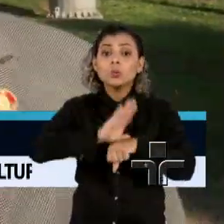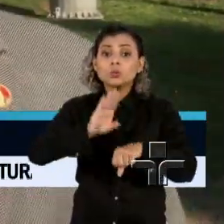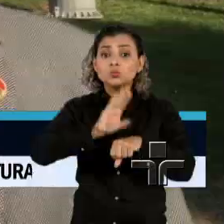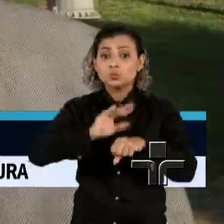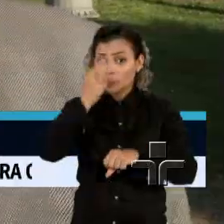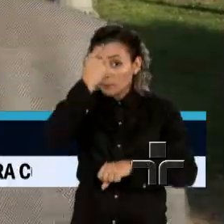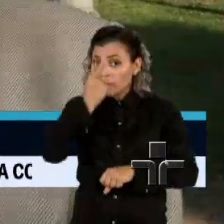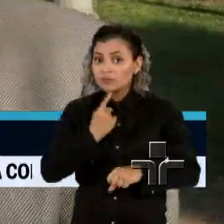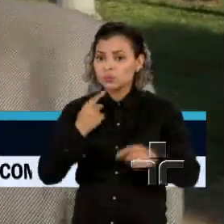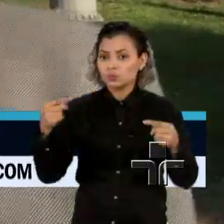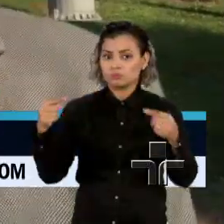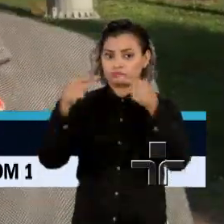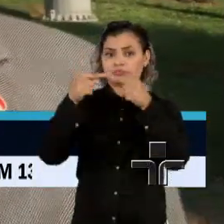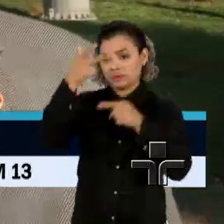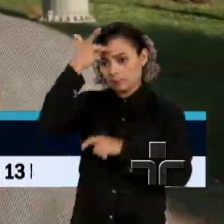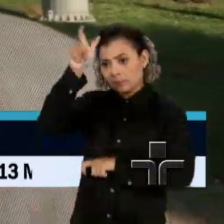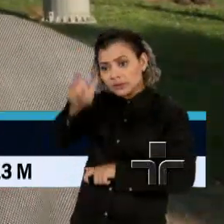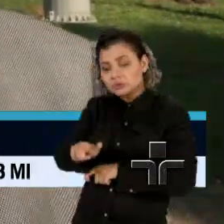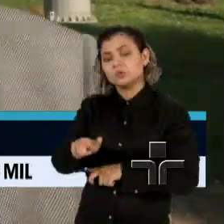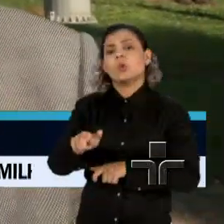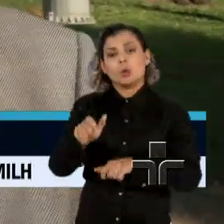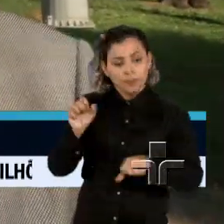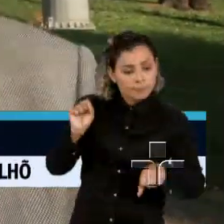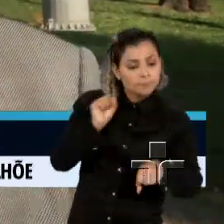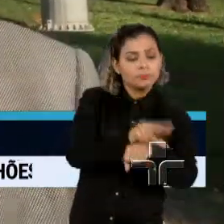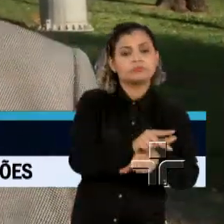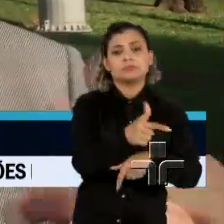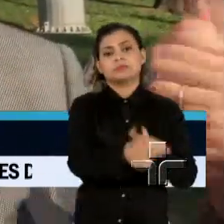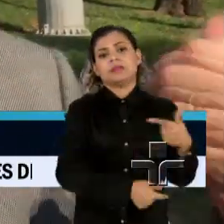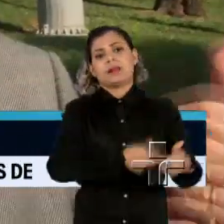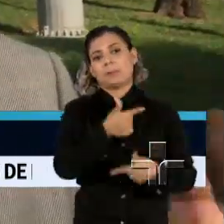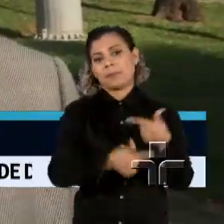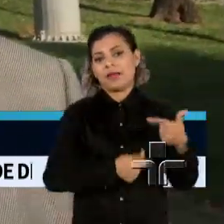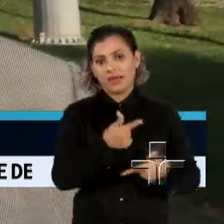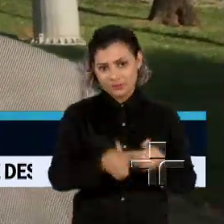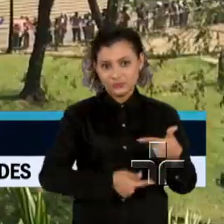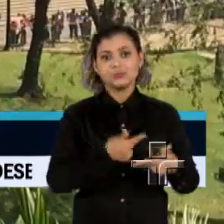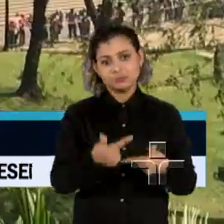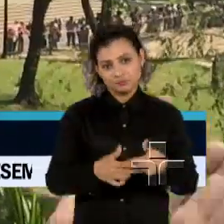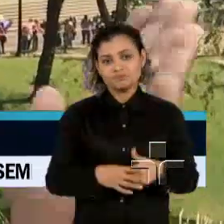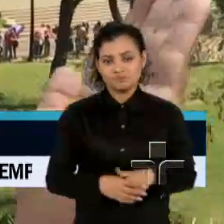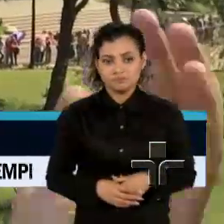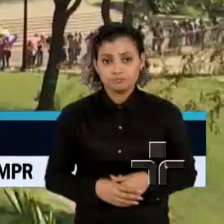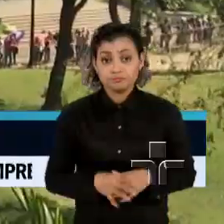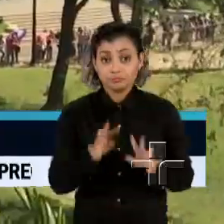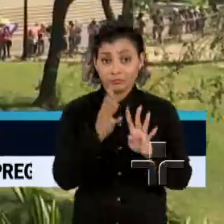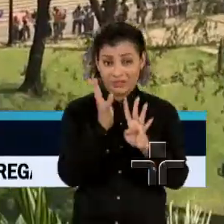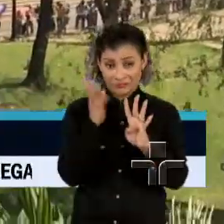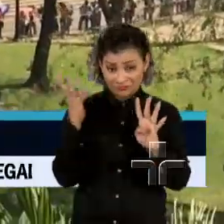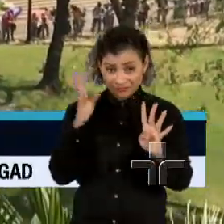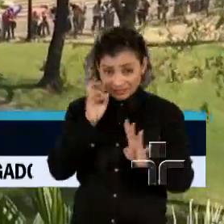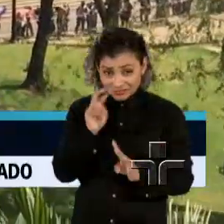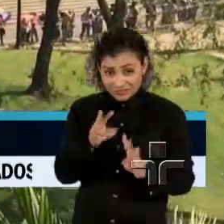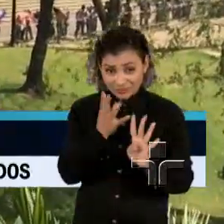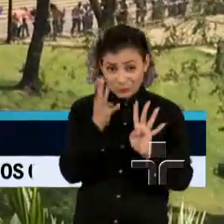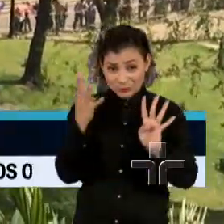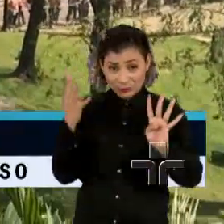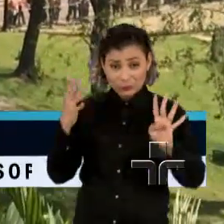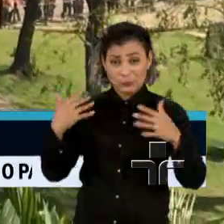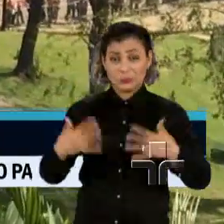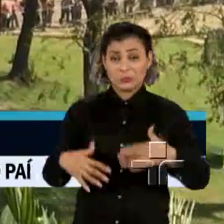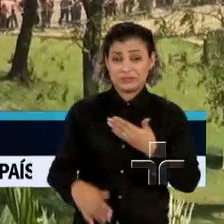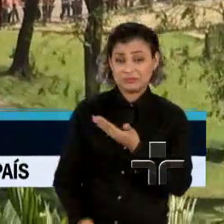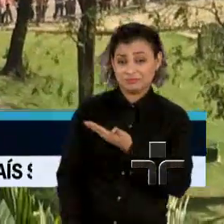perfil de capacitação necessária para os trabalhadores adentrarem na empresa. A fila, como vocês podem ver, é longa.